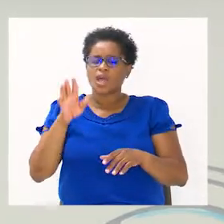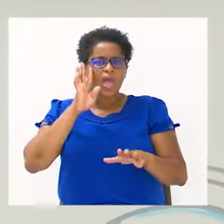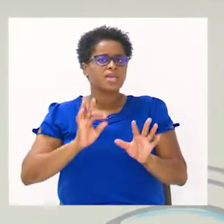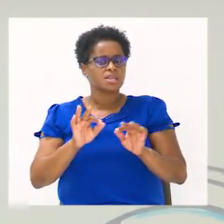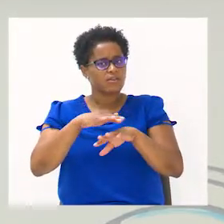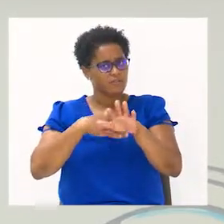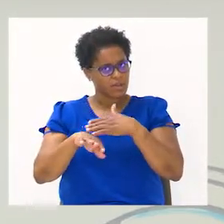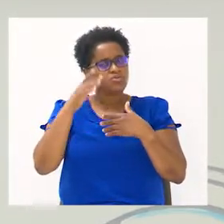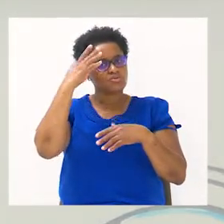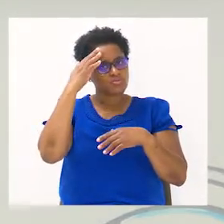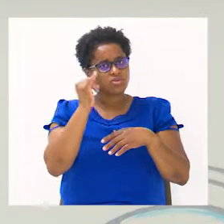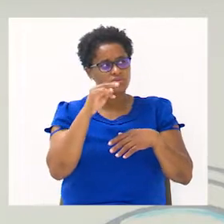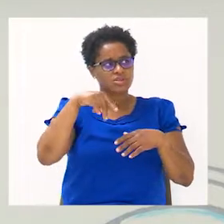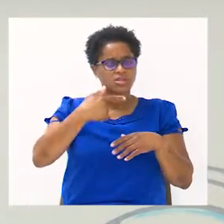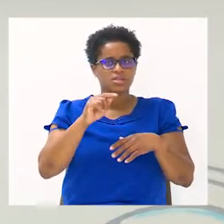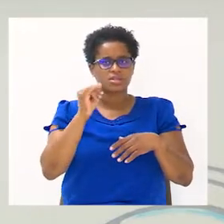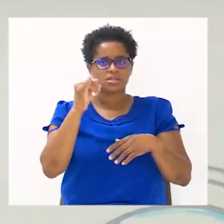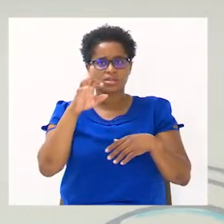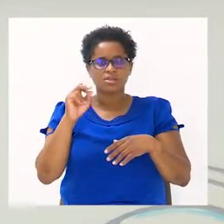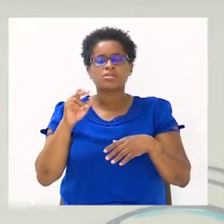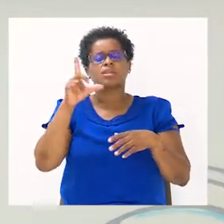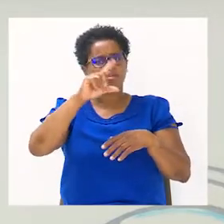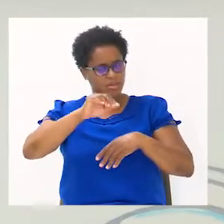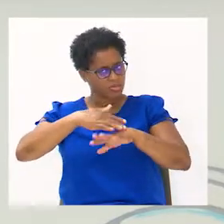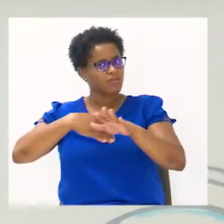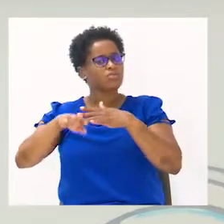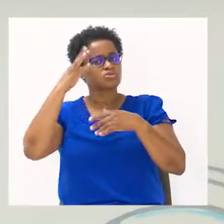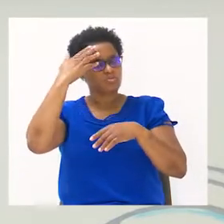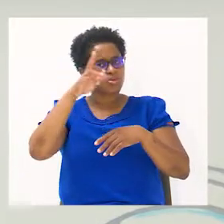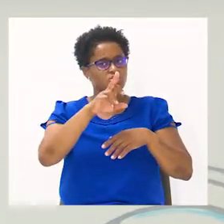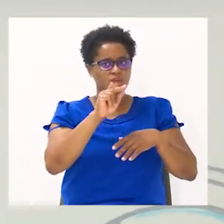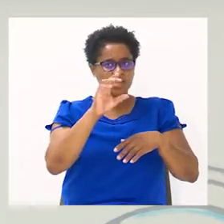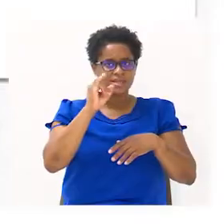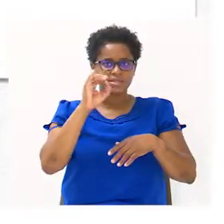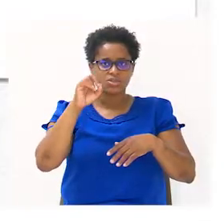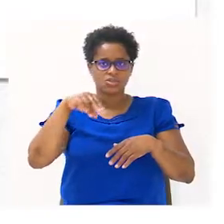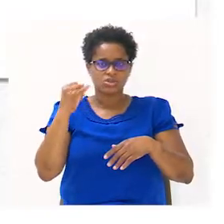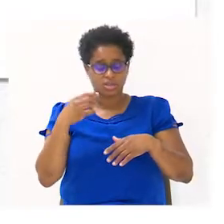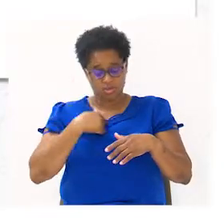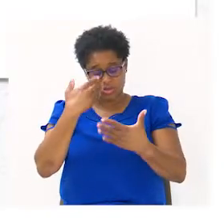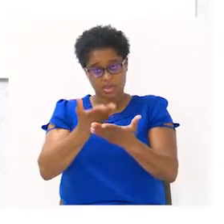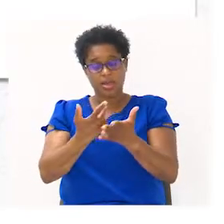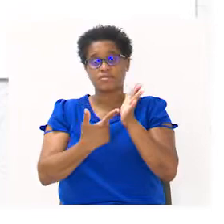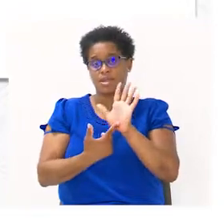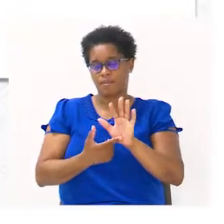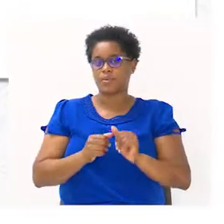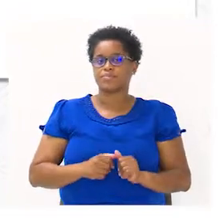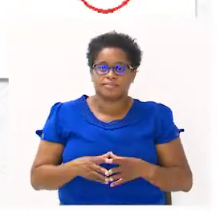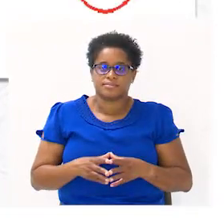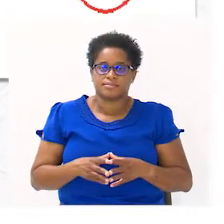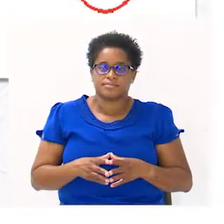números inteiros, assim também vamos fazer com números racionais. Então, vou dar um exemplo. Então,